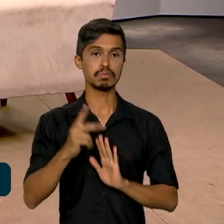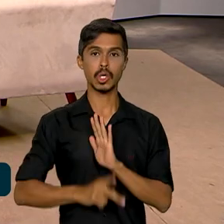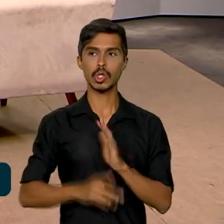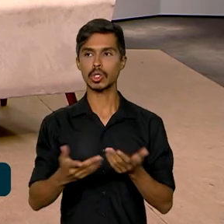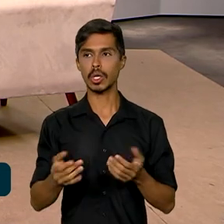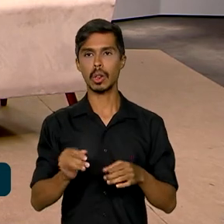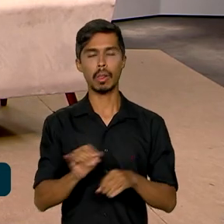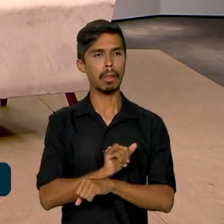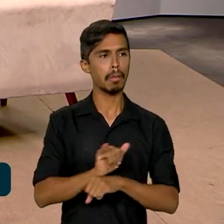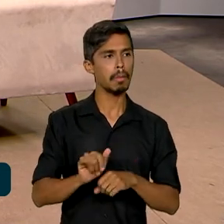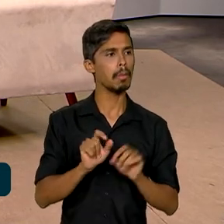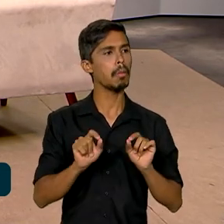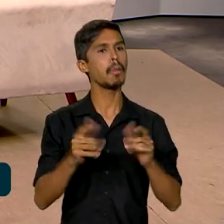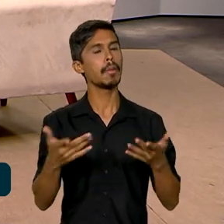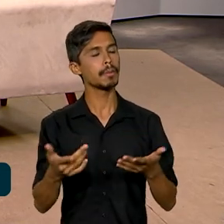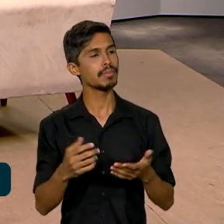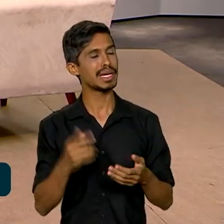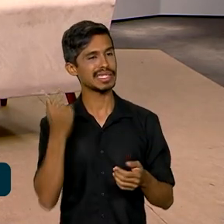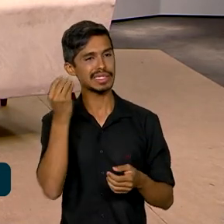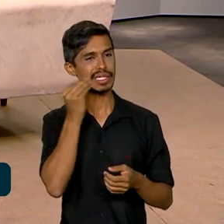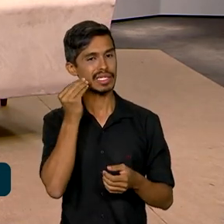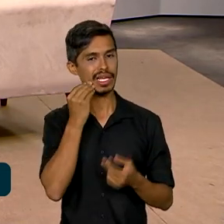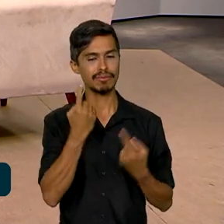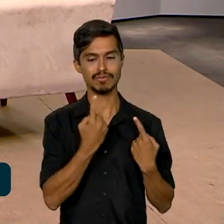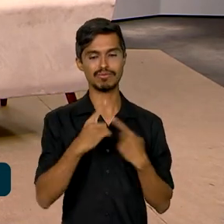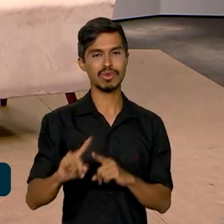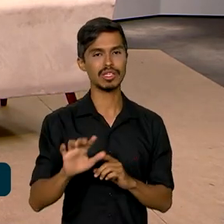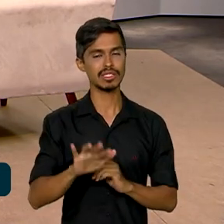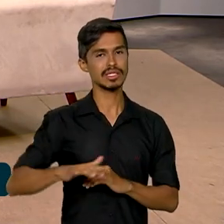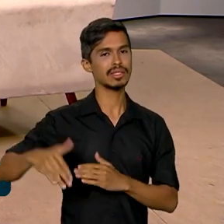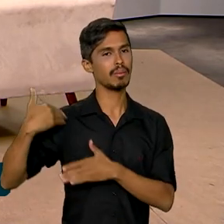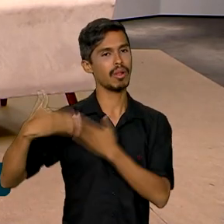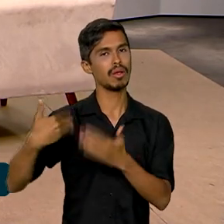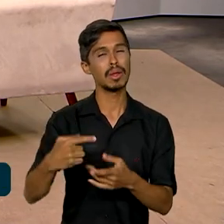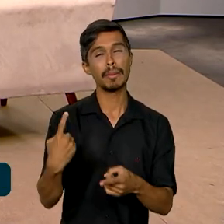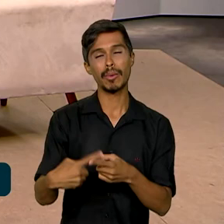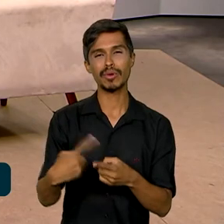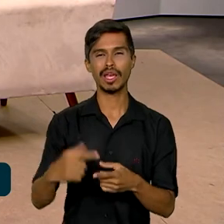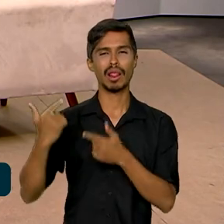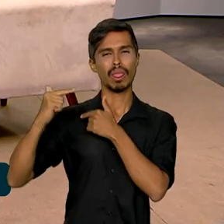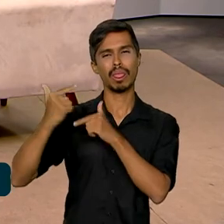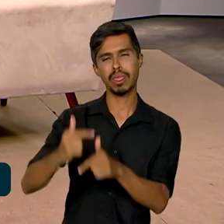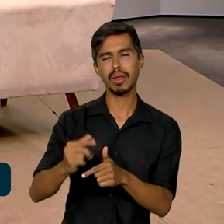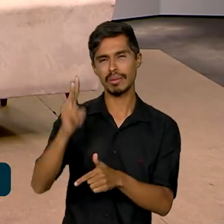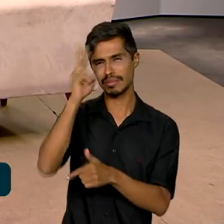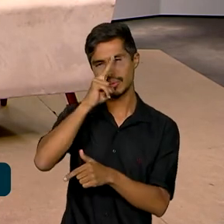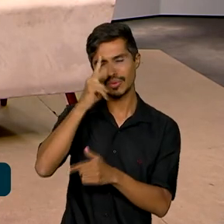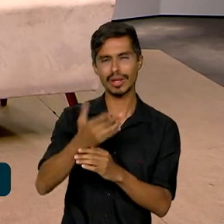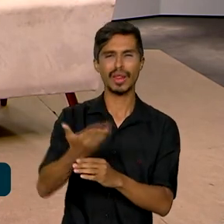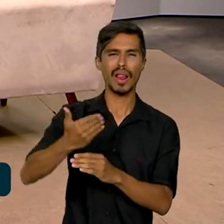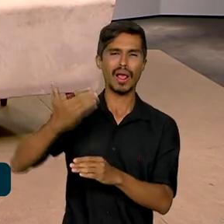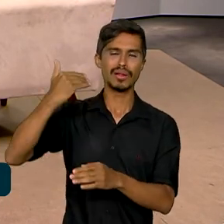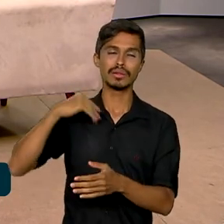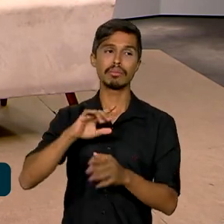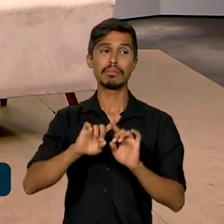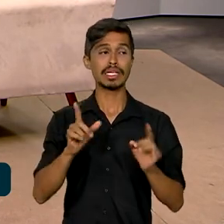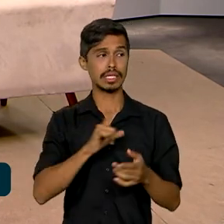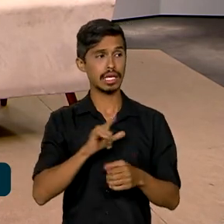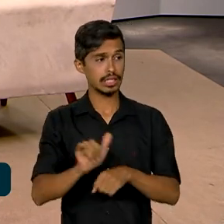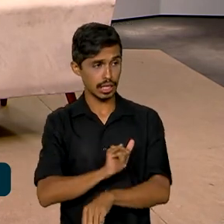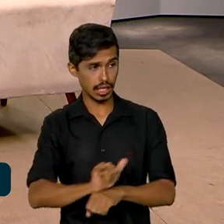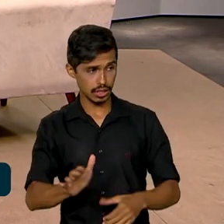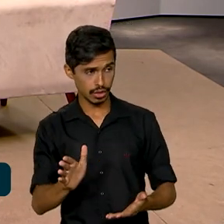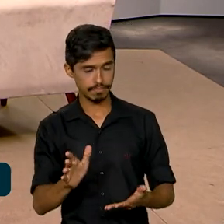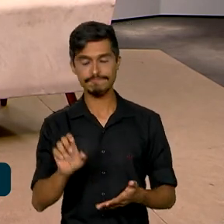alguma articulação para se combater esse processo, que na verdade é histórico, é cultural, mas que exige ações práticas?